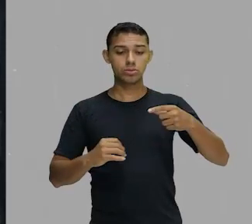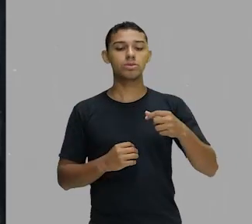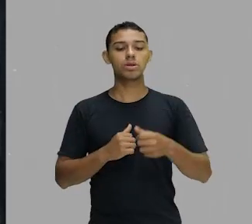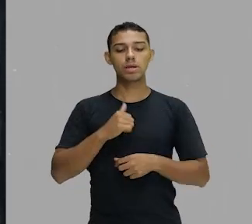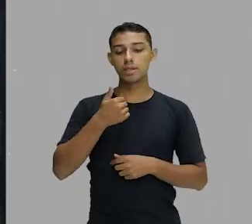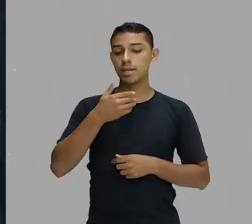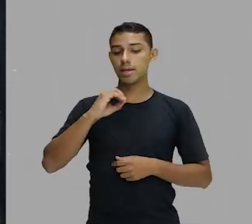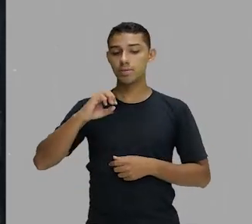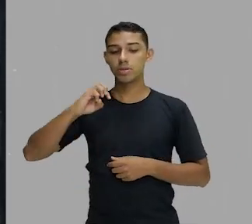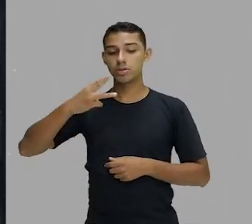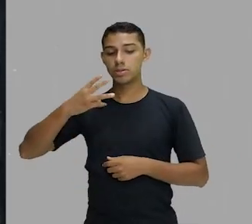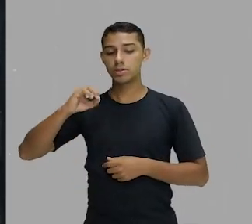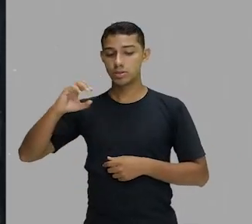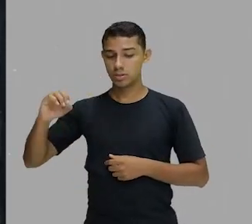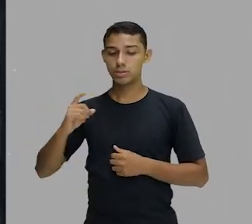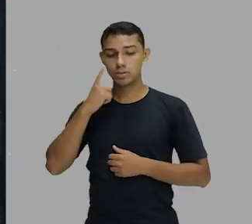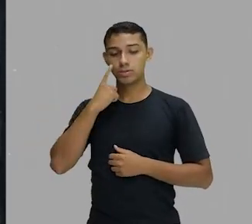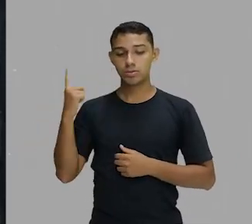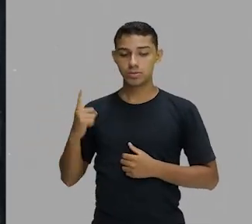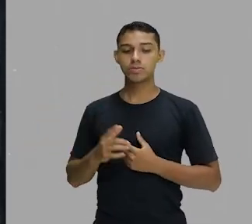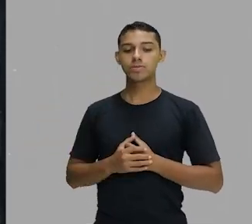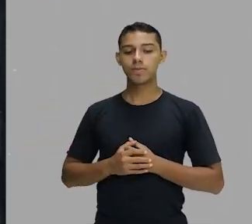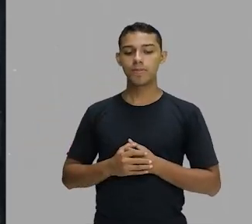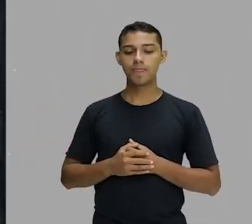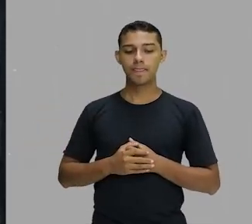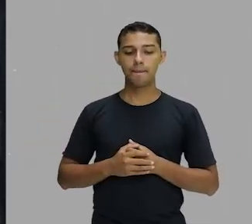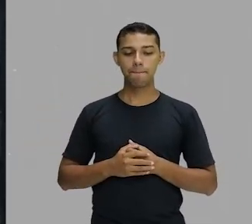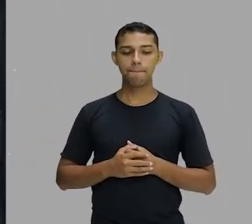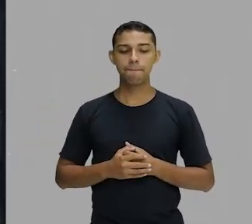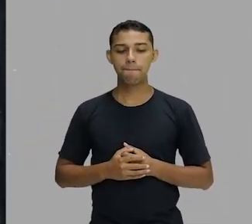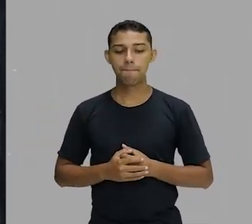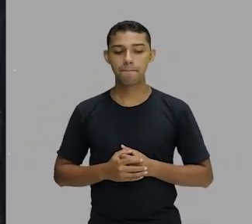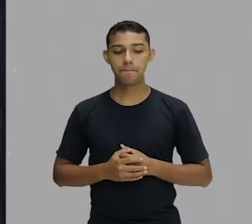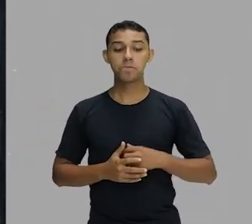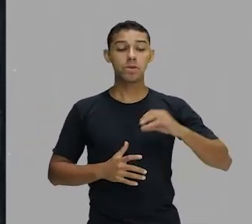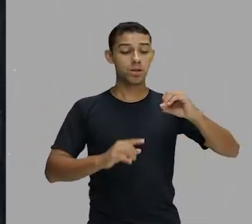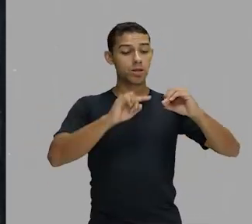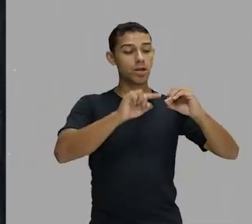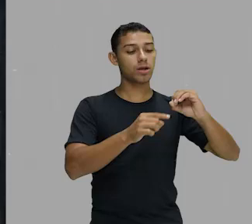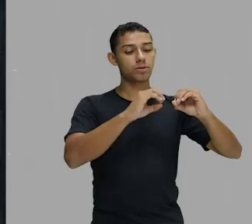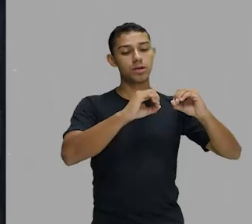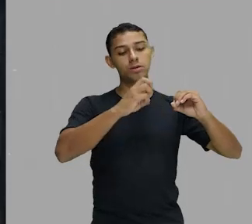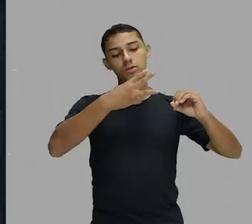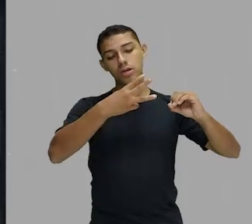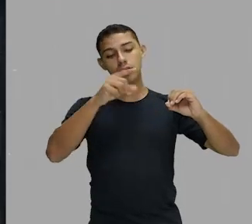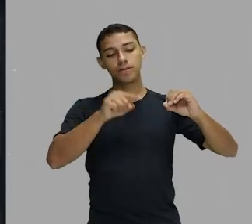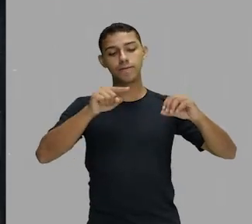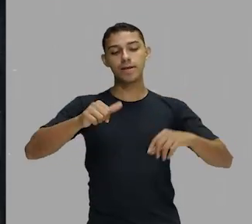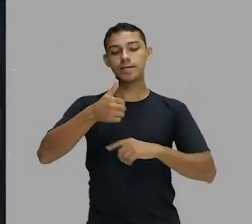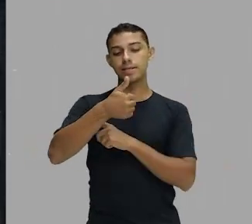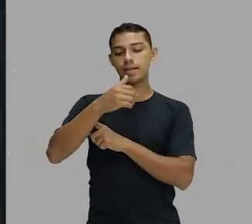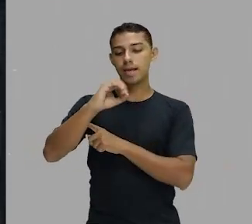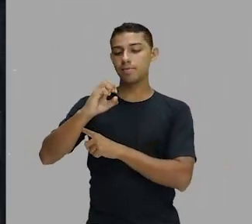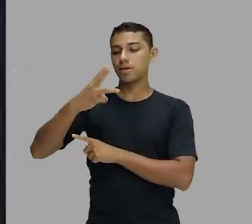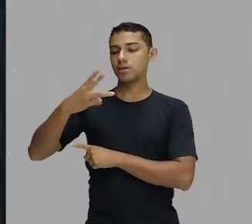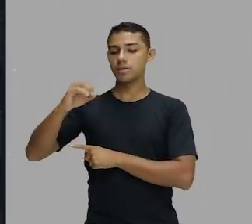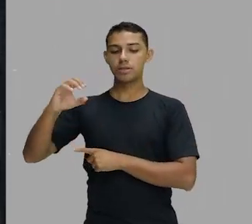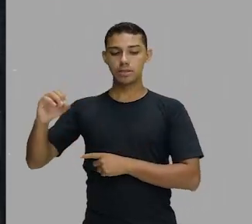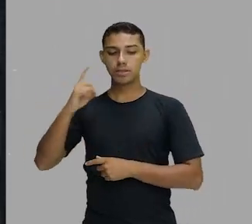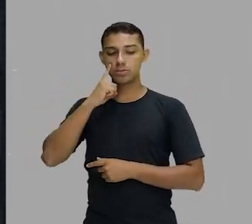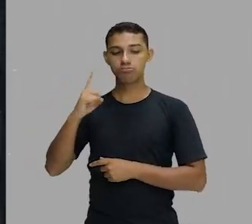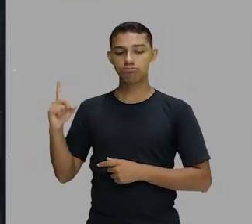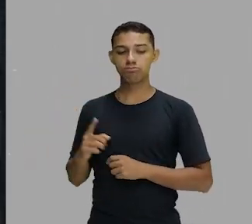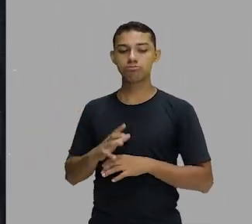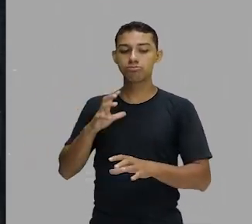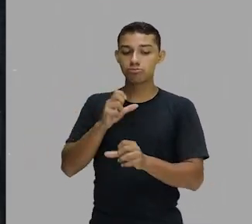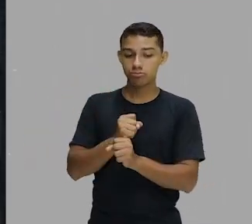10.300. Então, ó, já temos a soma aqui montada. 10.300 mais 3% de 10.300. Isso para